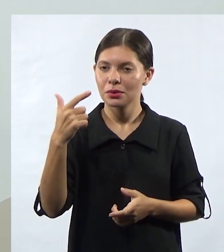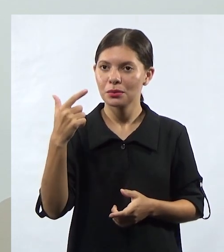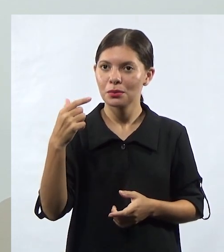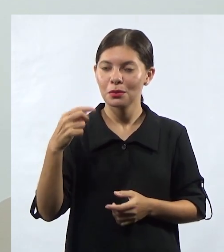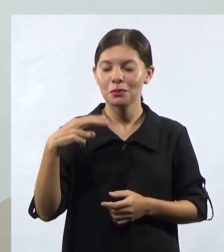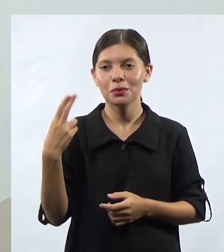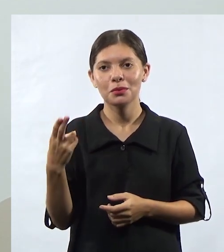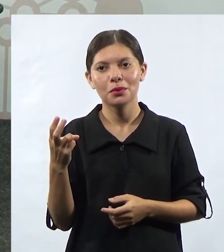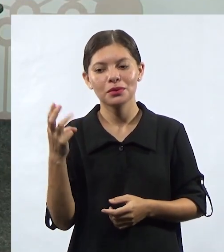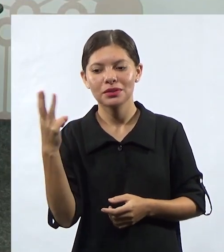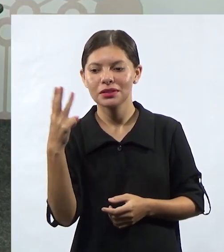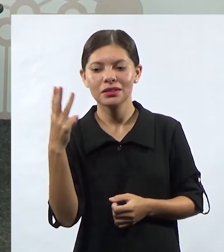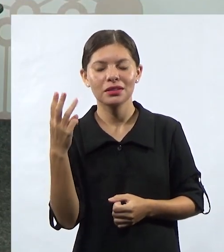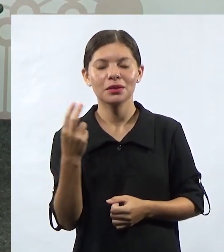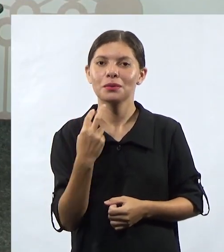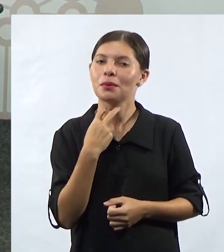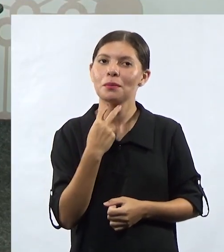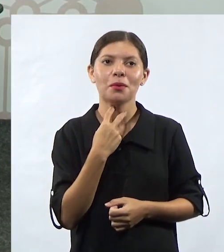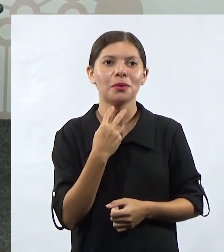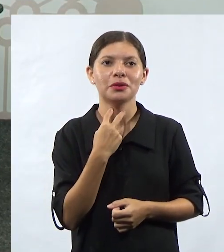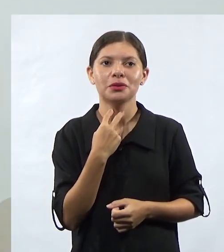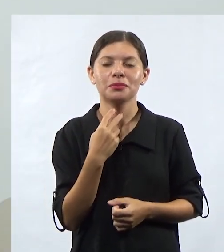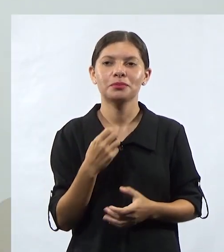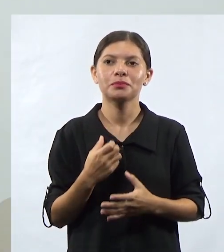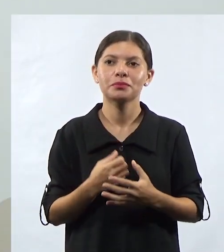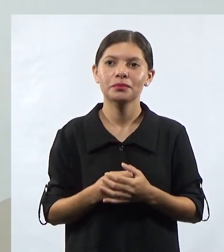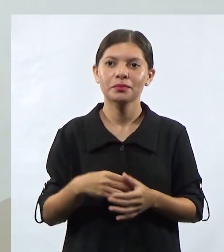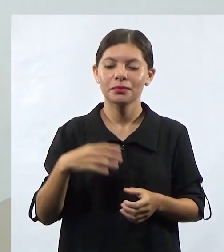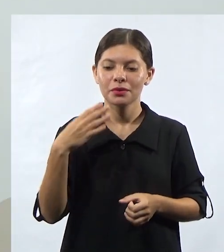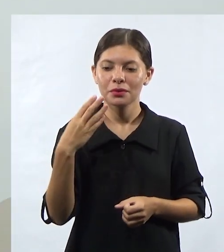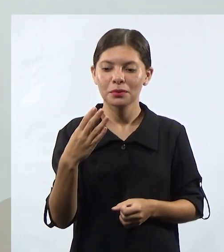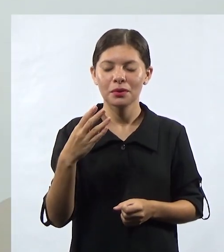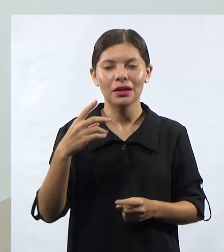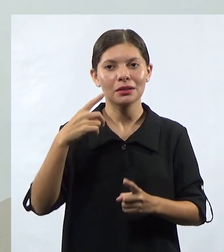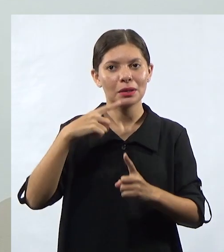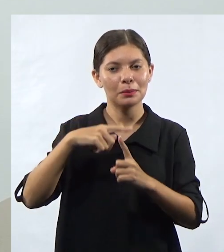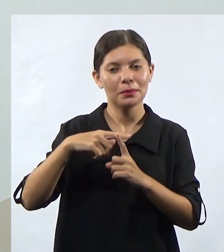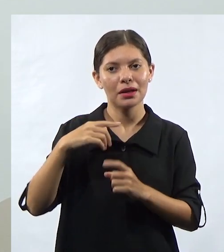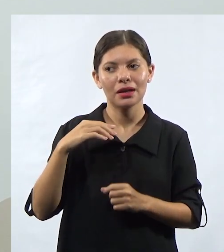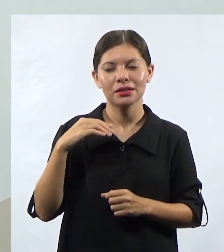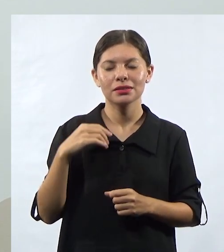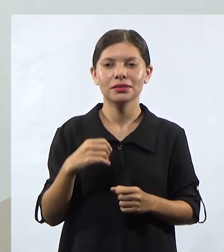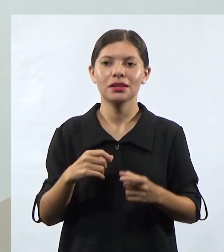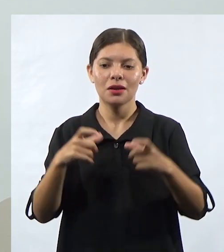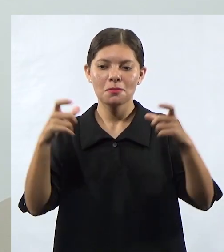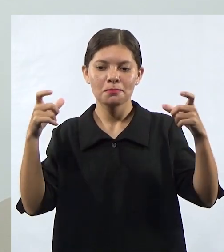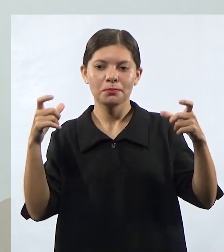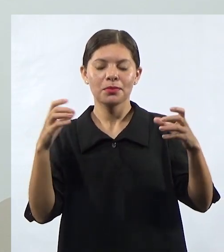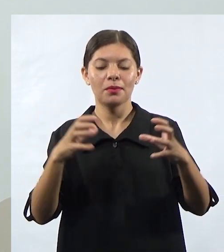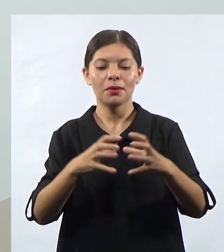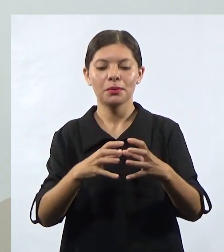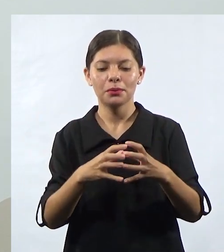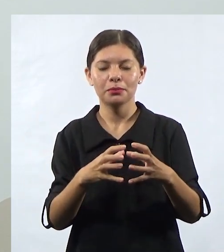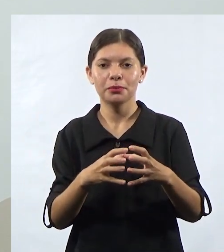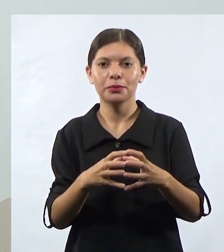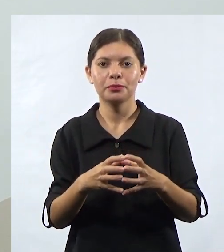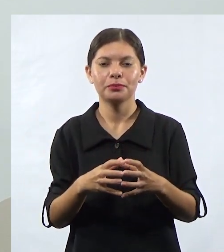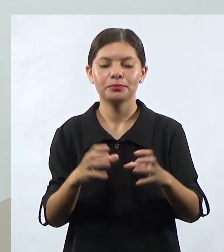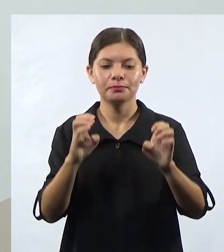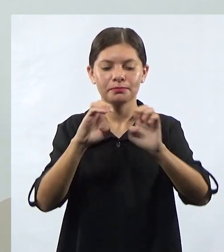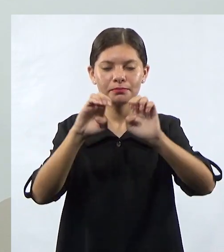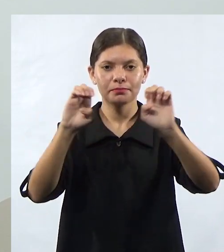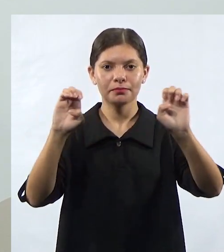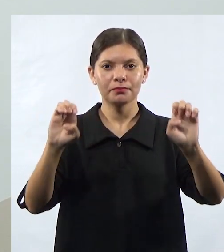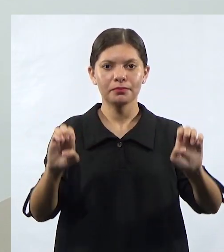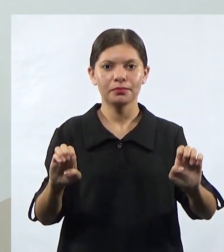tá? Então, 4 a mais já é considerado grupo né, para que seja estruturado em forma de